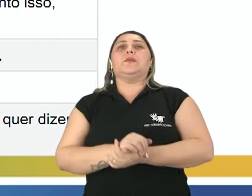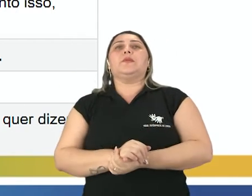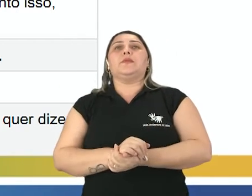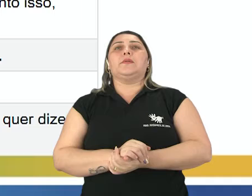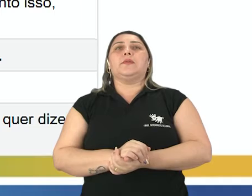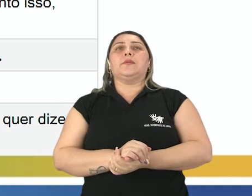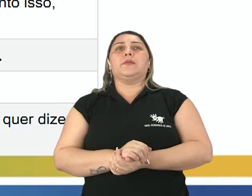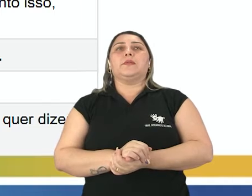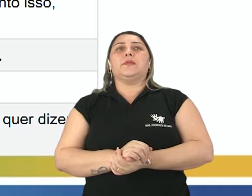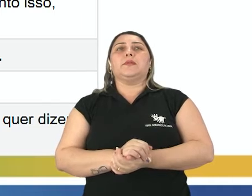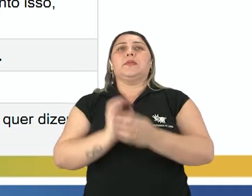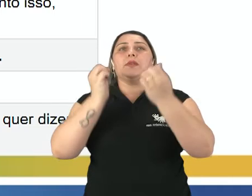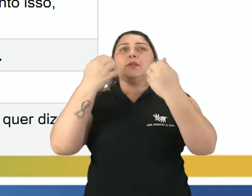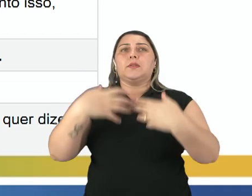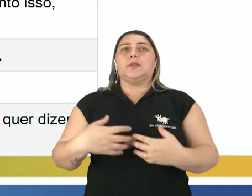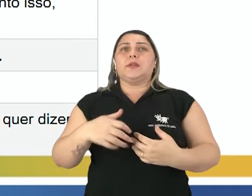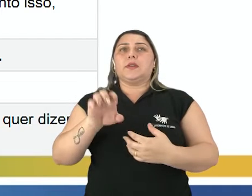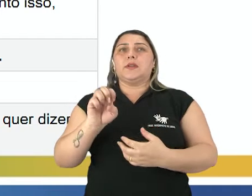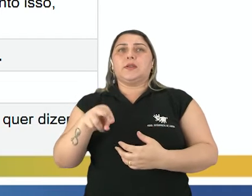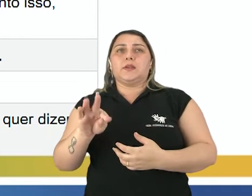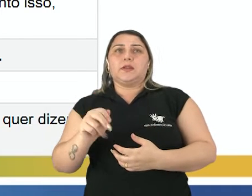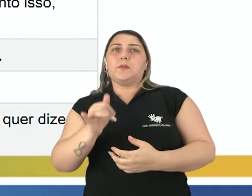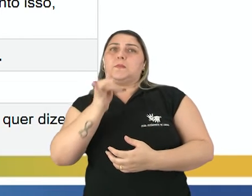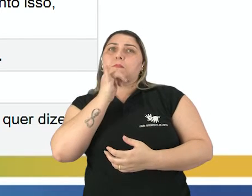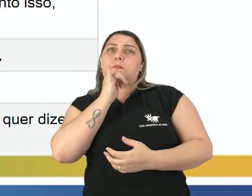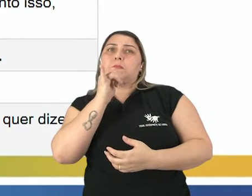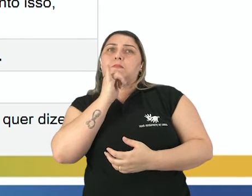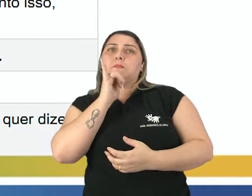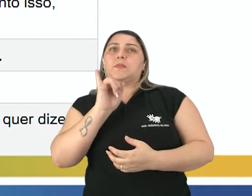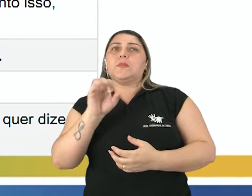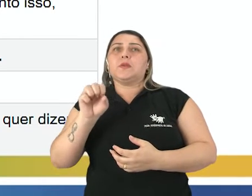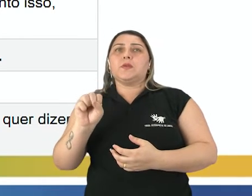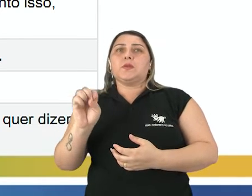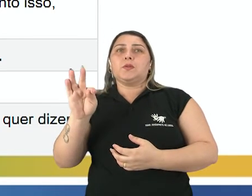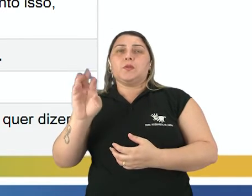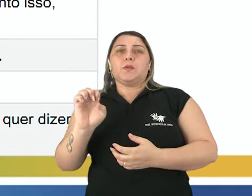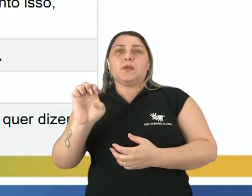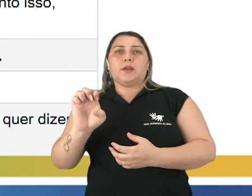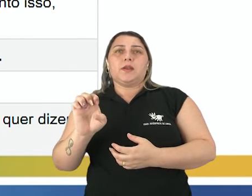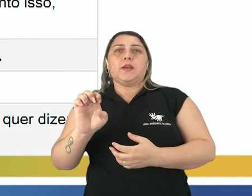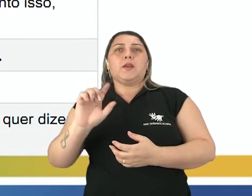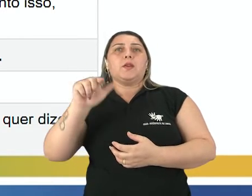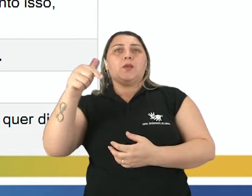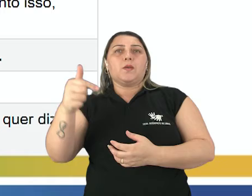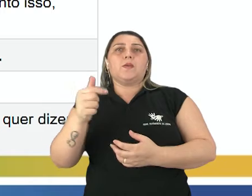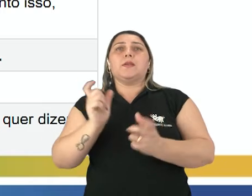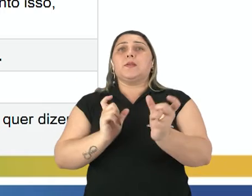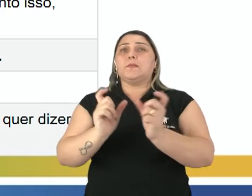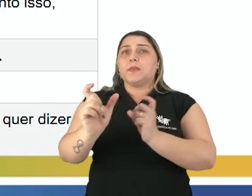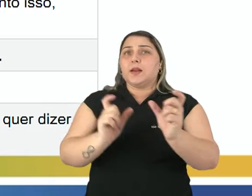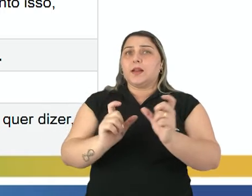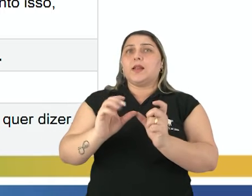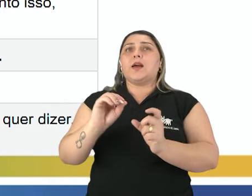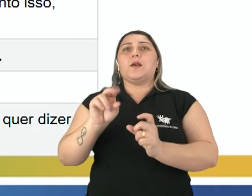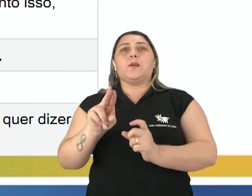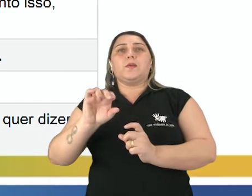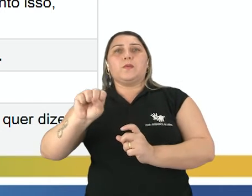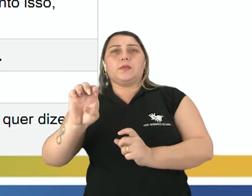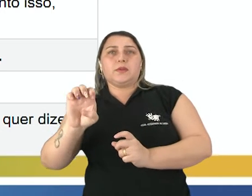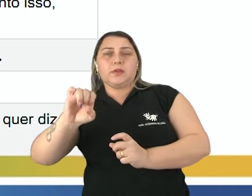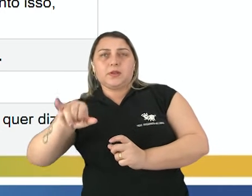explicação. Então, por exemplo, isto é, a saber, em outras palavras, ou seja, quer dizer. Então,